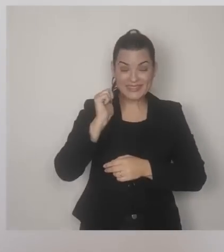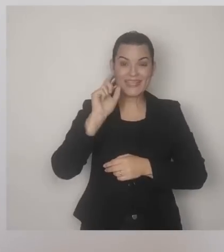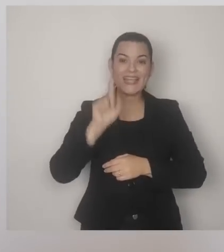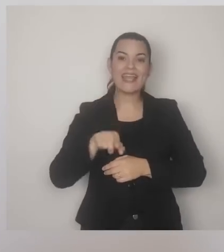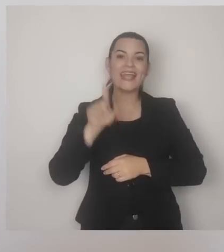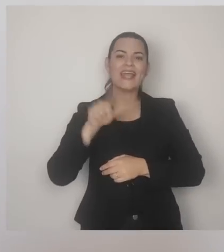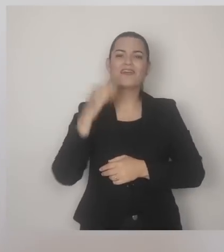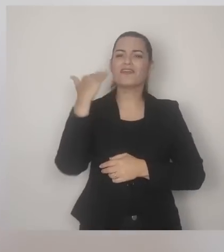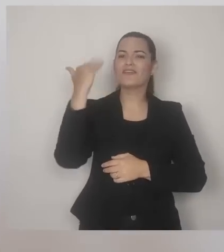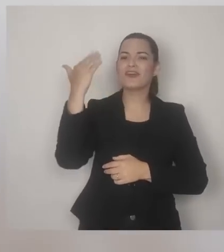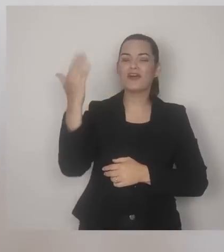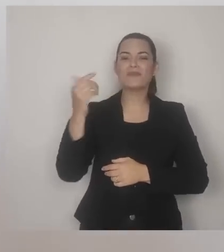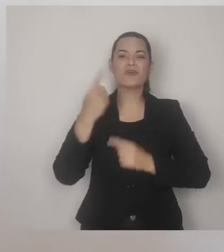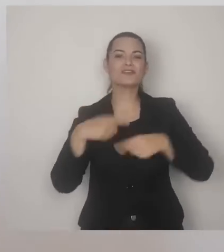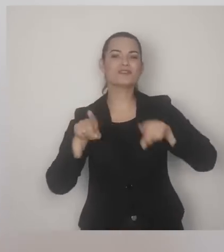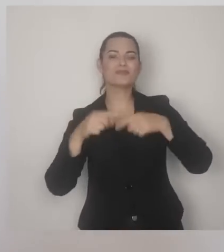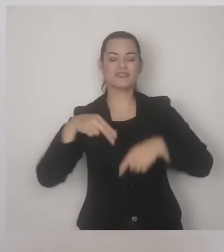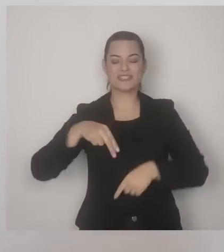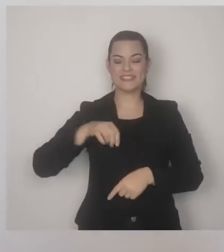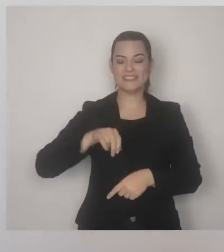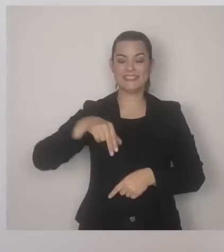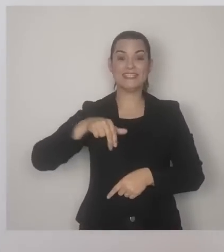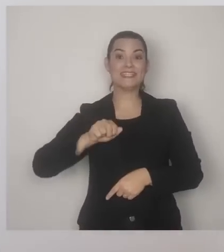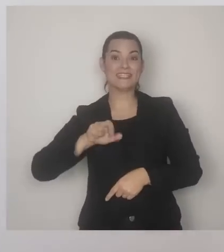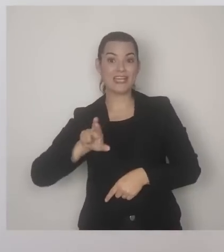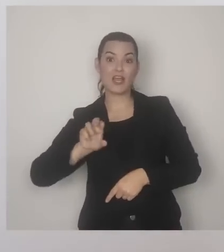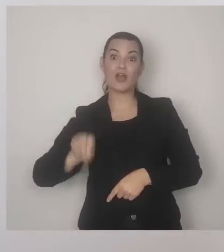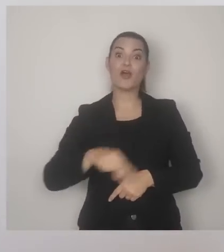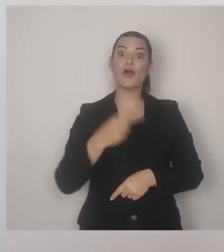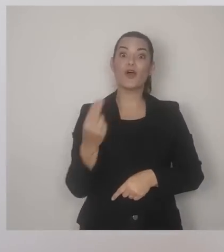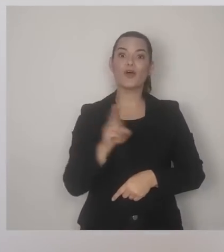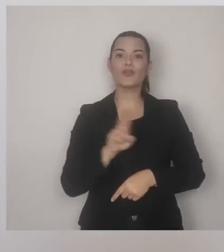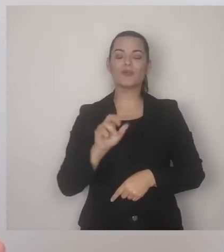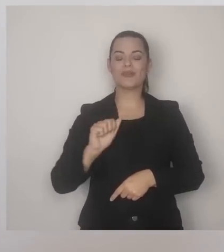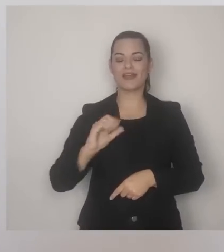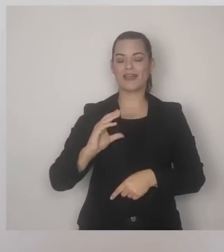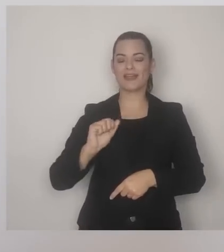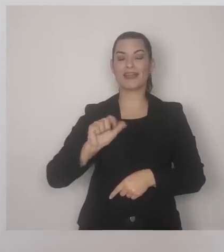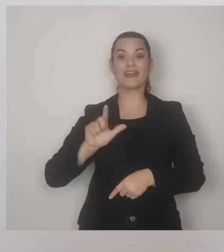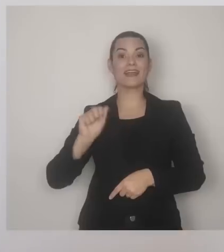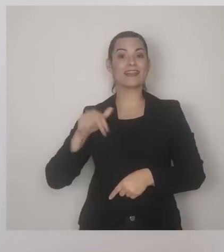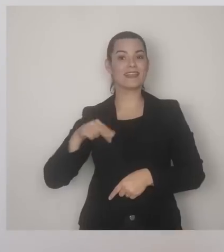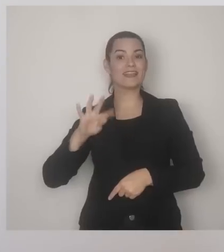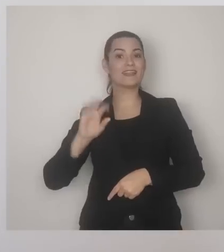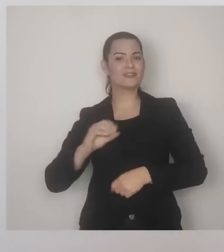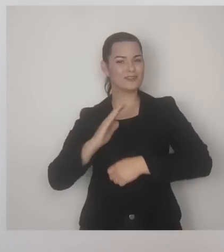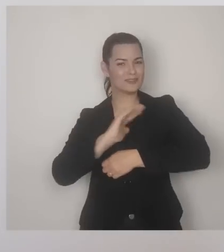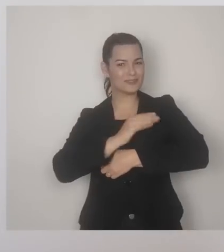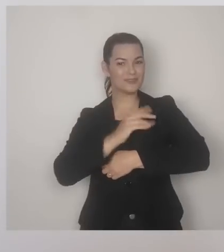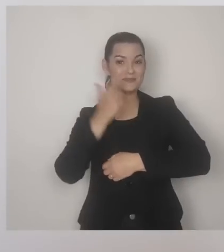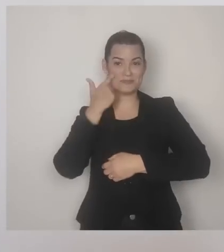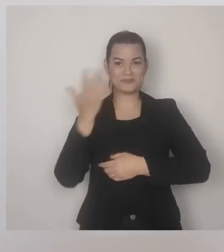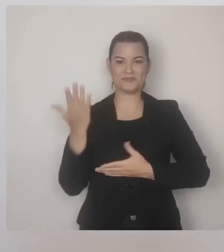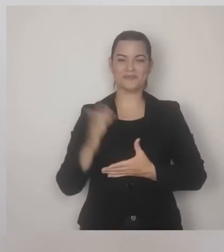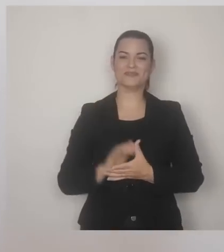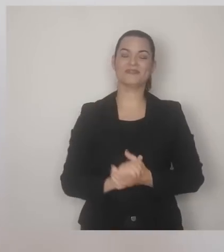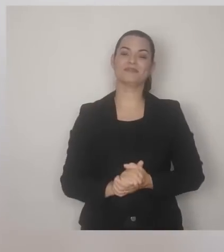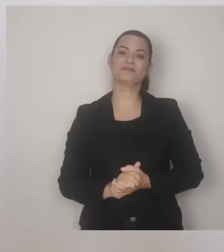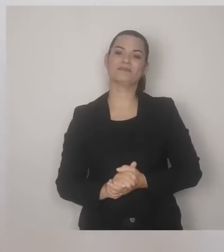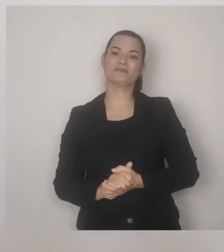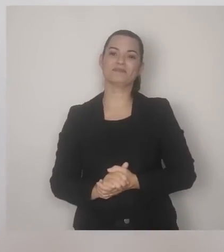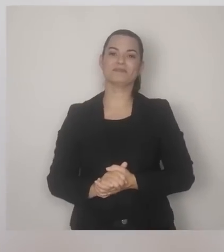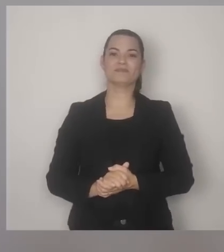dessa? São as famosas cantigas de ninar, ou também chamadas de acalantos. Vamos ouvir